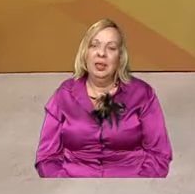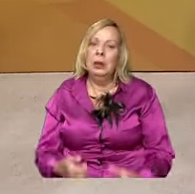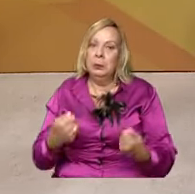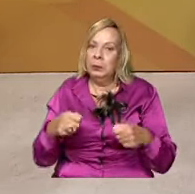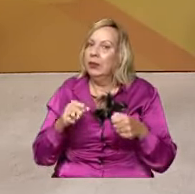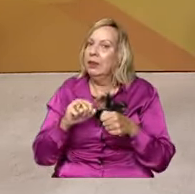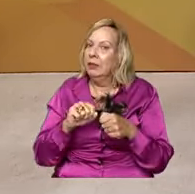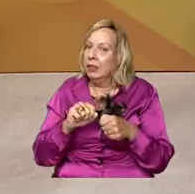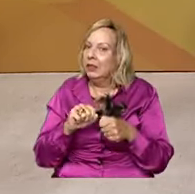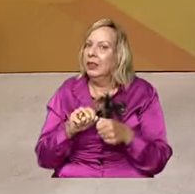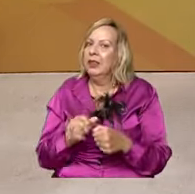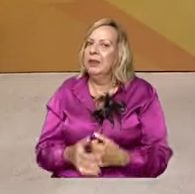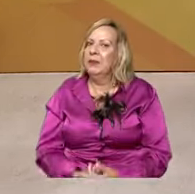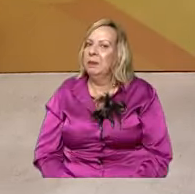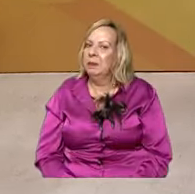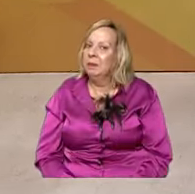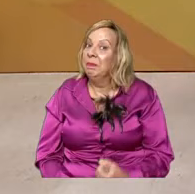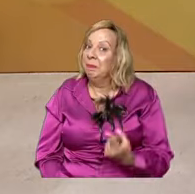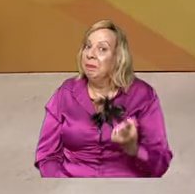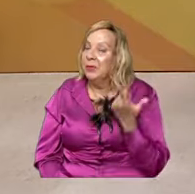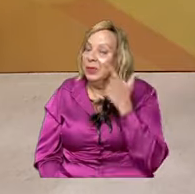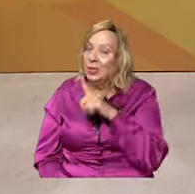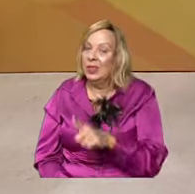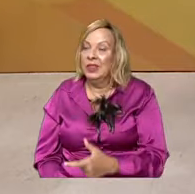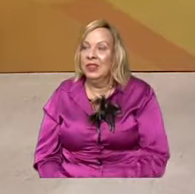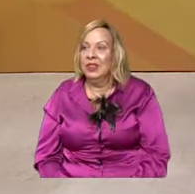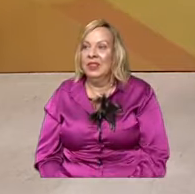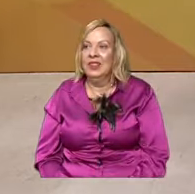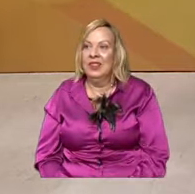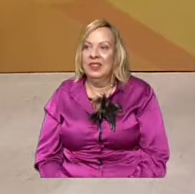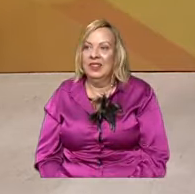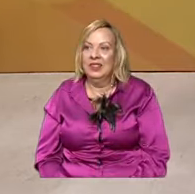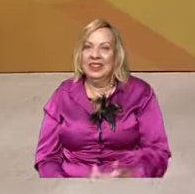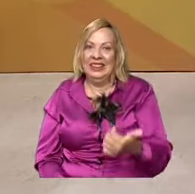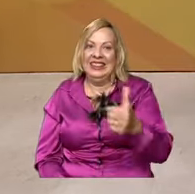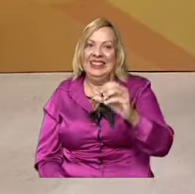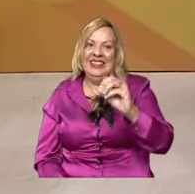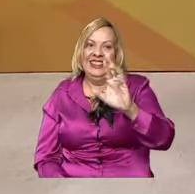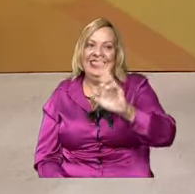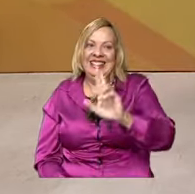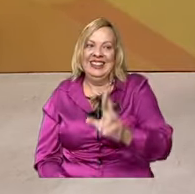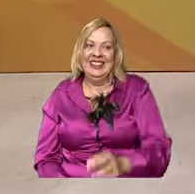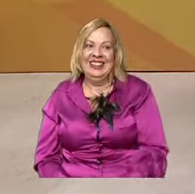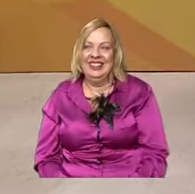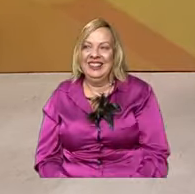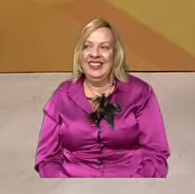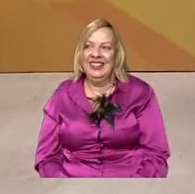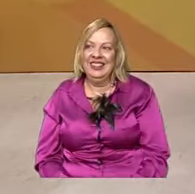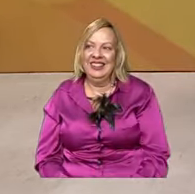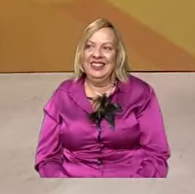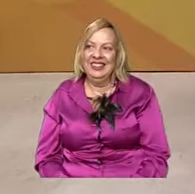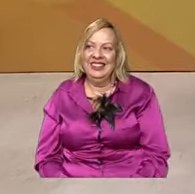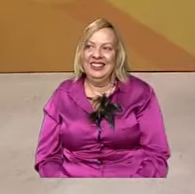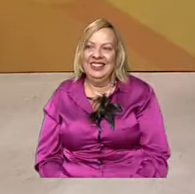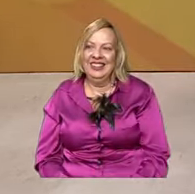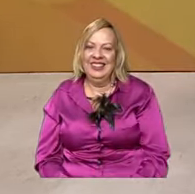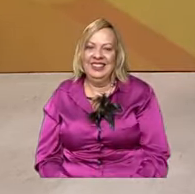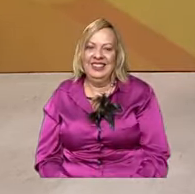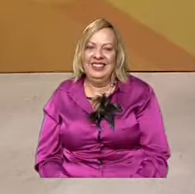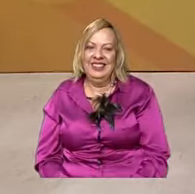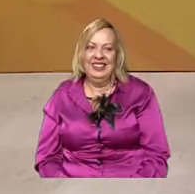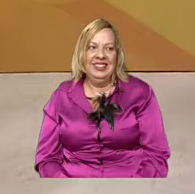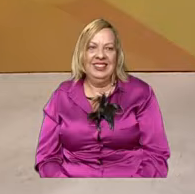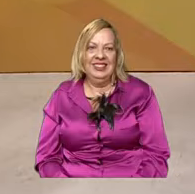fazer é o mesmo que nada, né? Mas Scooby adquire. Você não tem que apontar para ele, não, que ele adquire todo domingo, viu? Clarinha